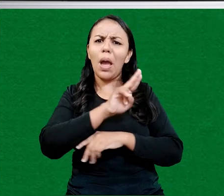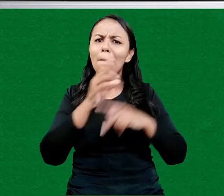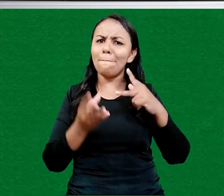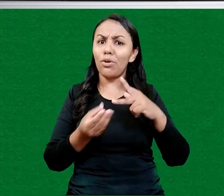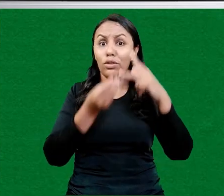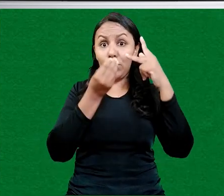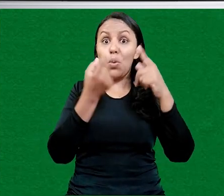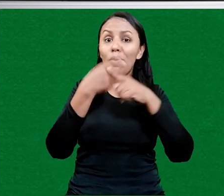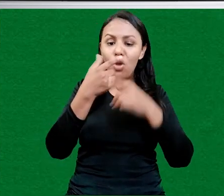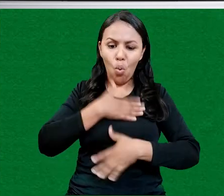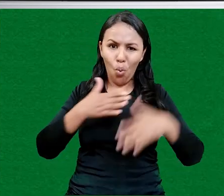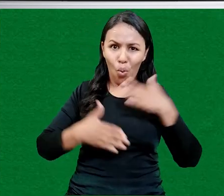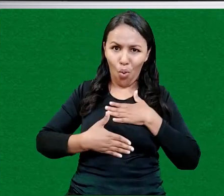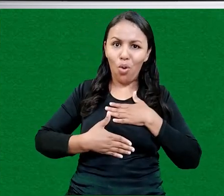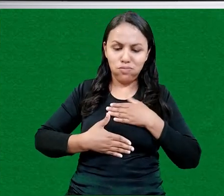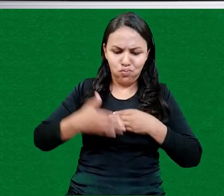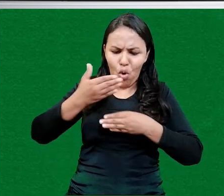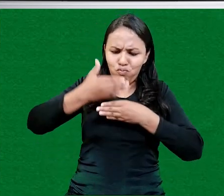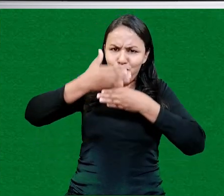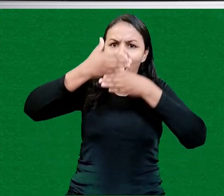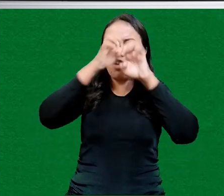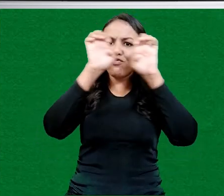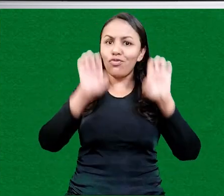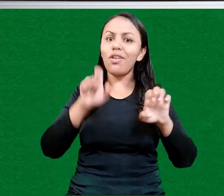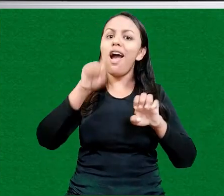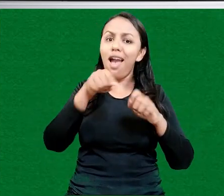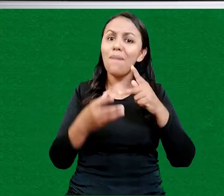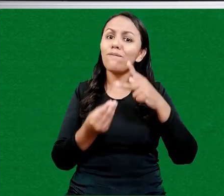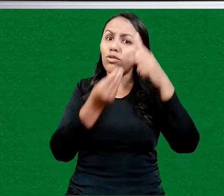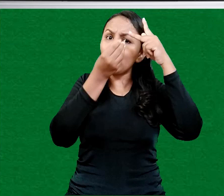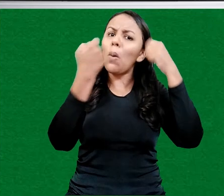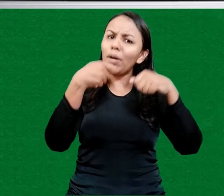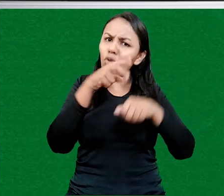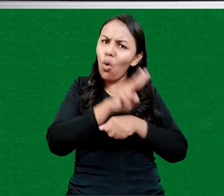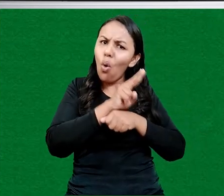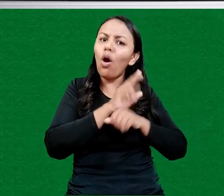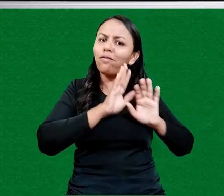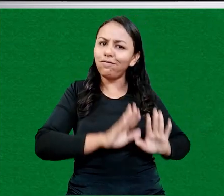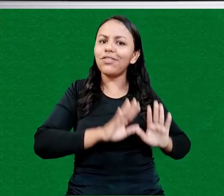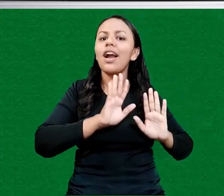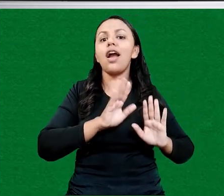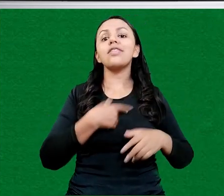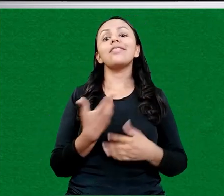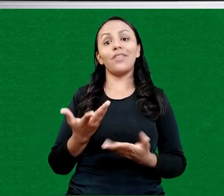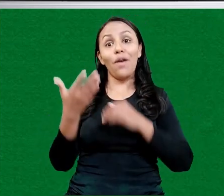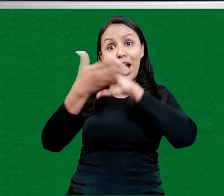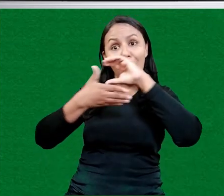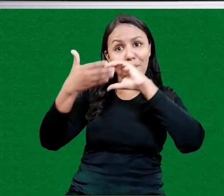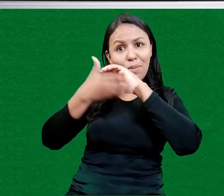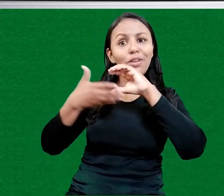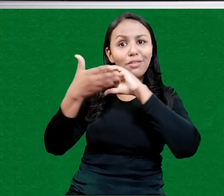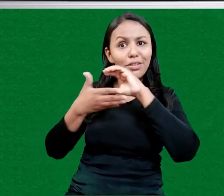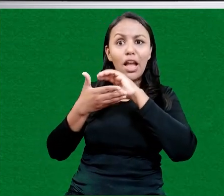pelas proteínas. Então, nós precisamos preservar essas proteínas corporais. O carboidrato, ele poupa as